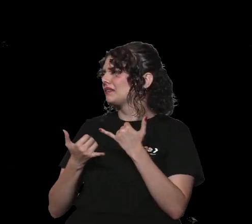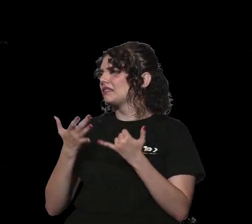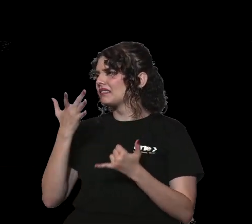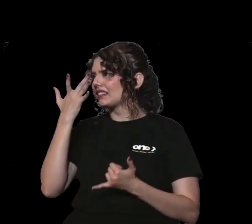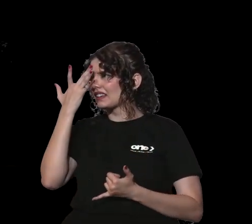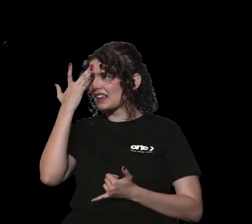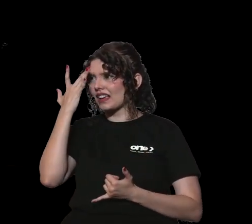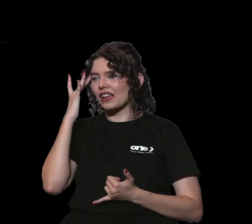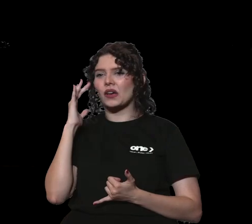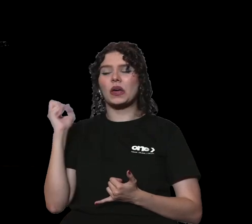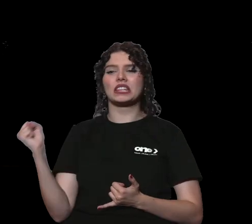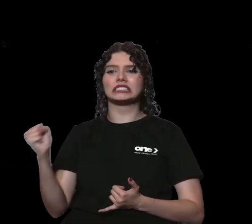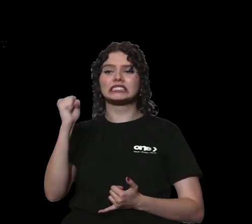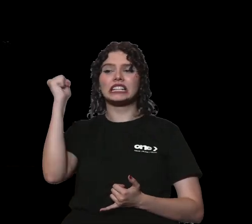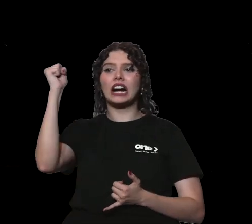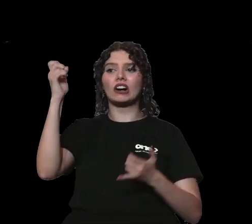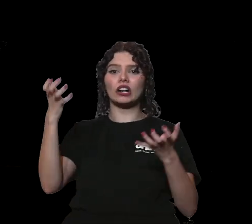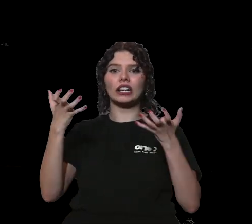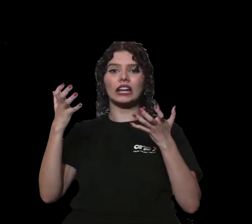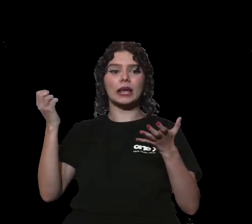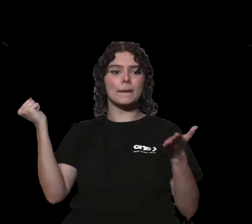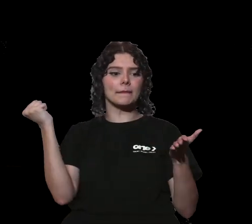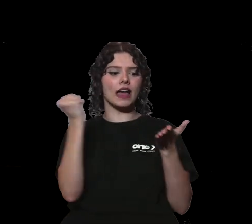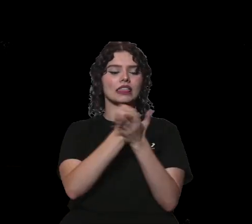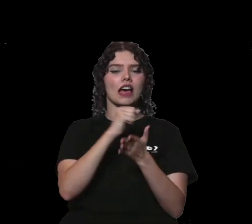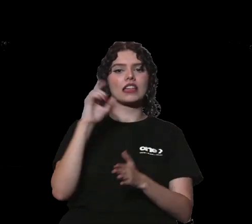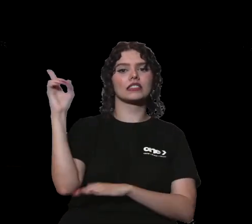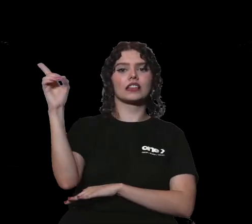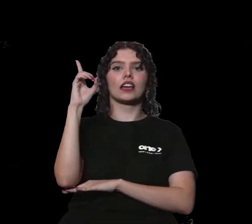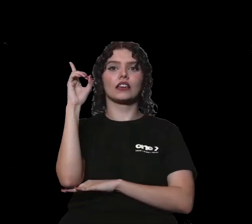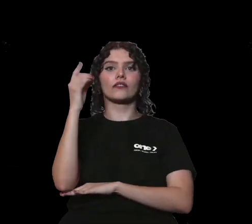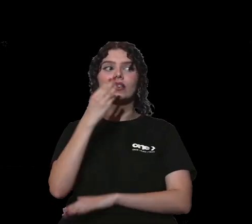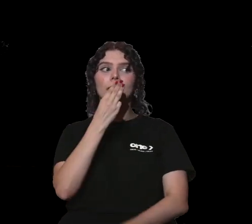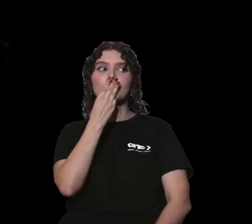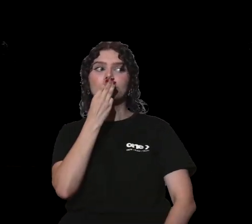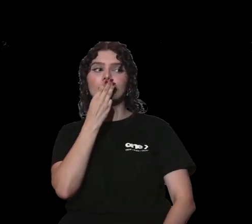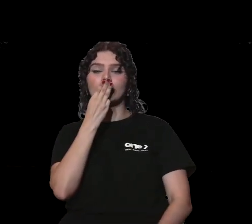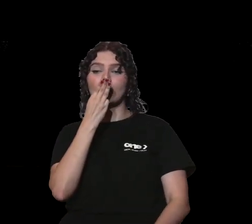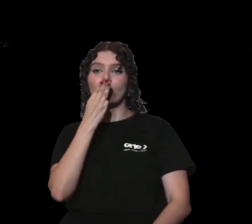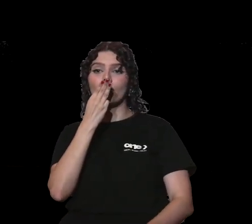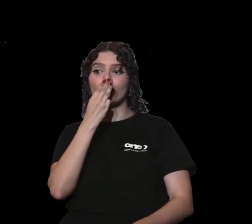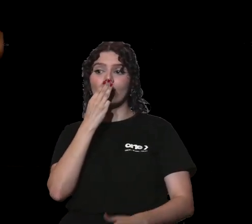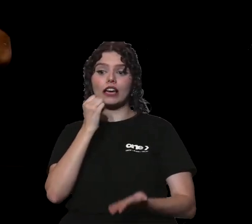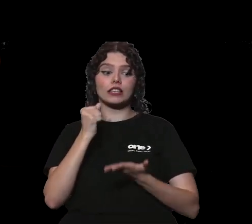queria matar Davi mesmo. E Mical vai lá e salva Davi.